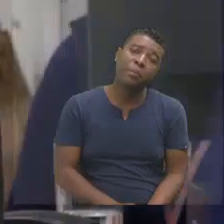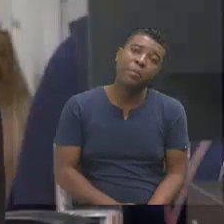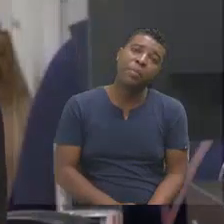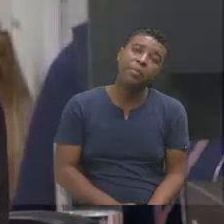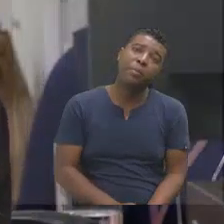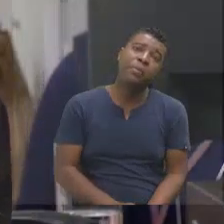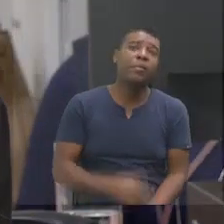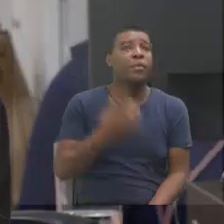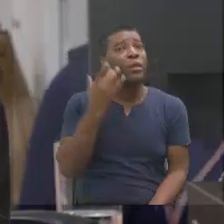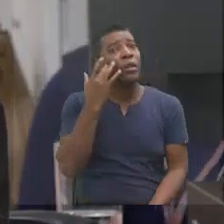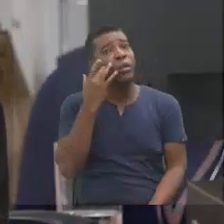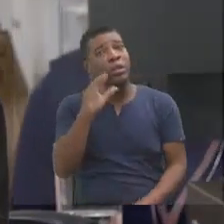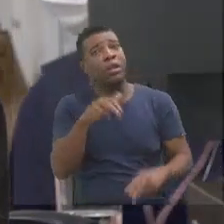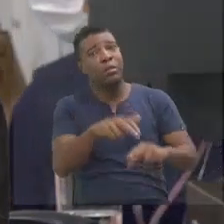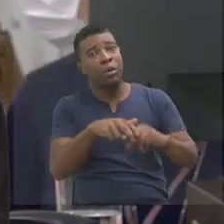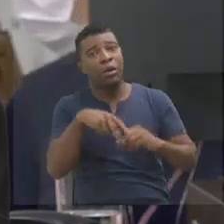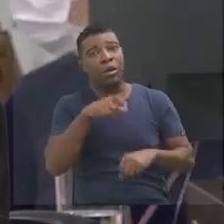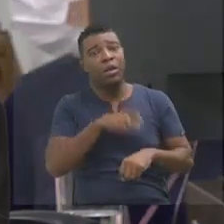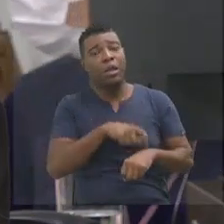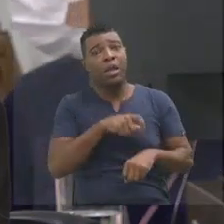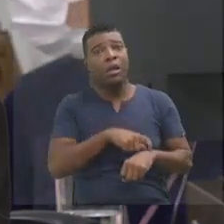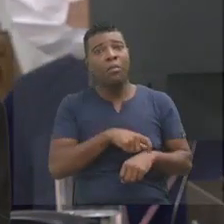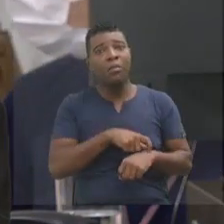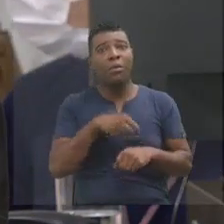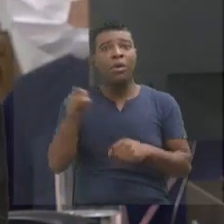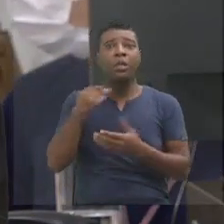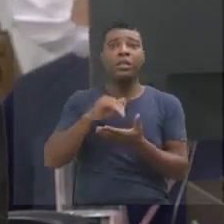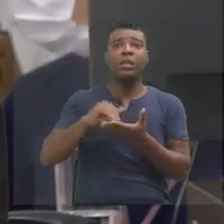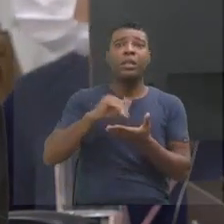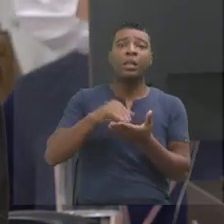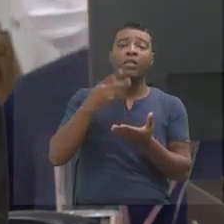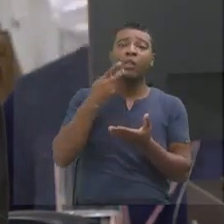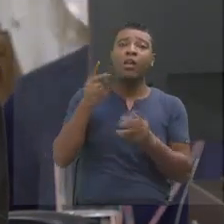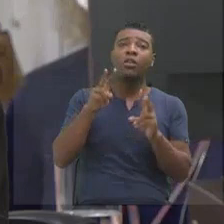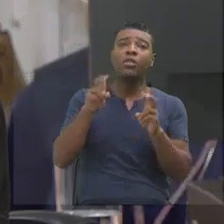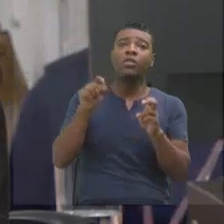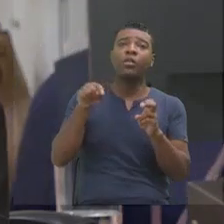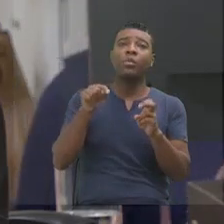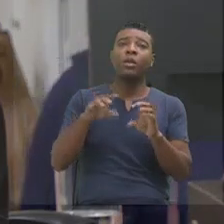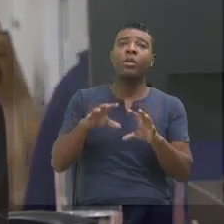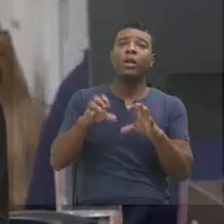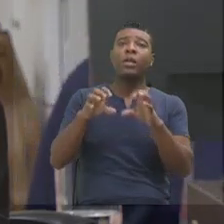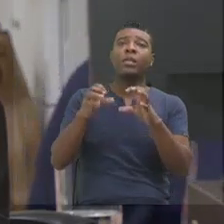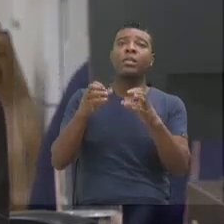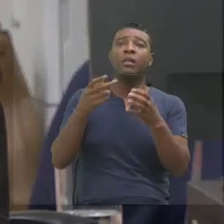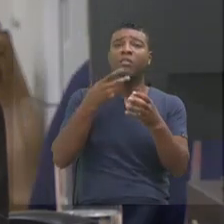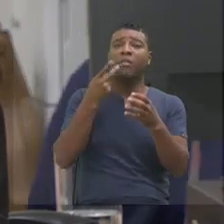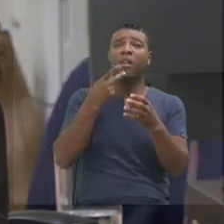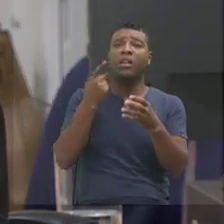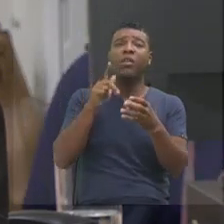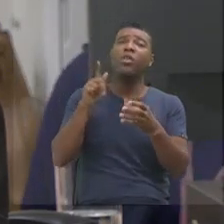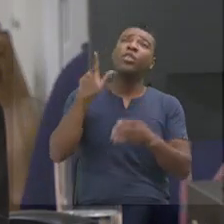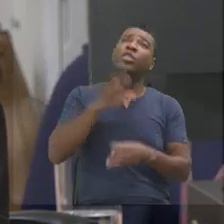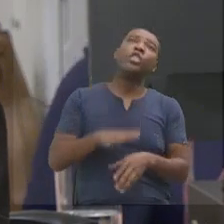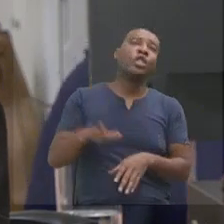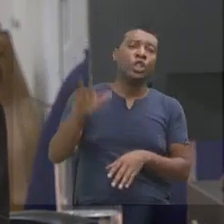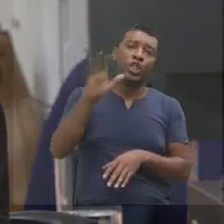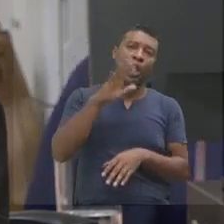não sei se foi em razão do tempo o secretário falou aqui da questão do Câncer de forma muito generalizada